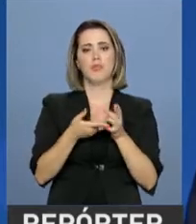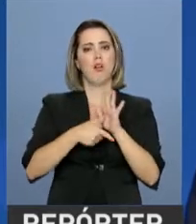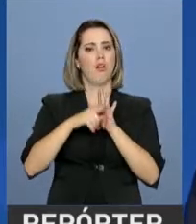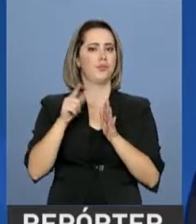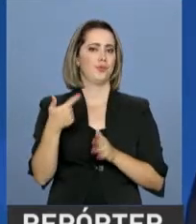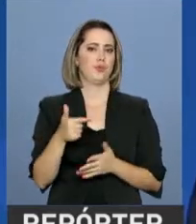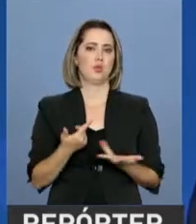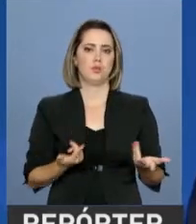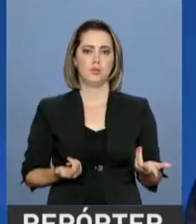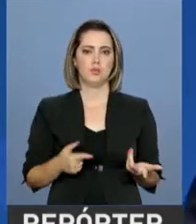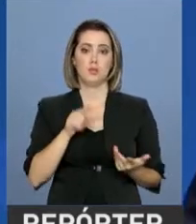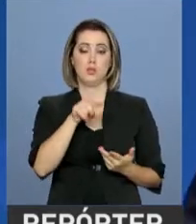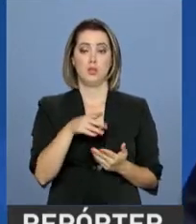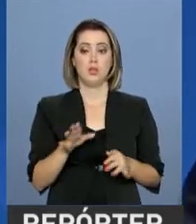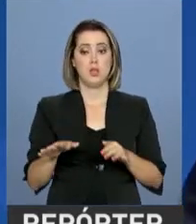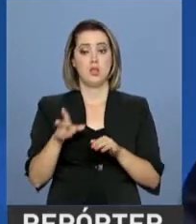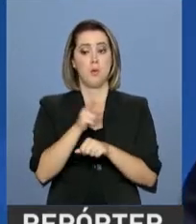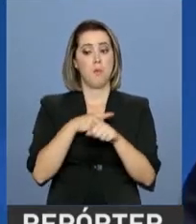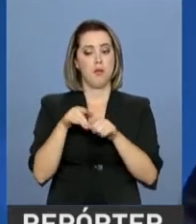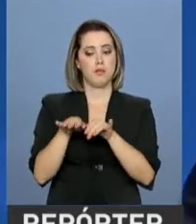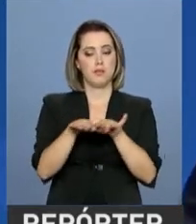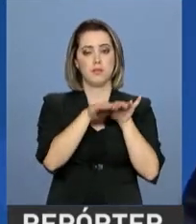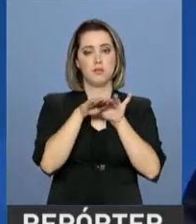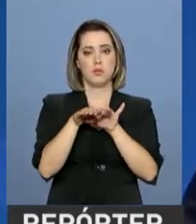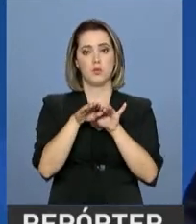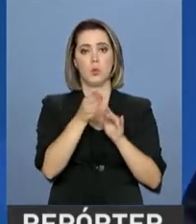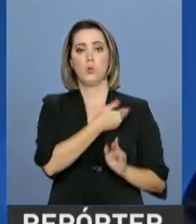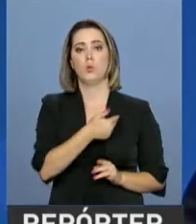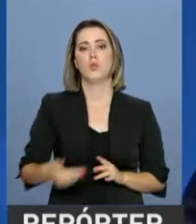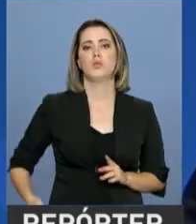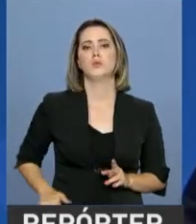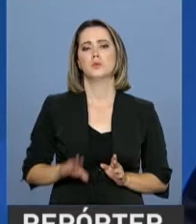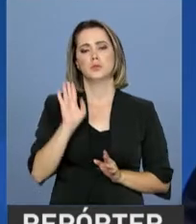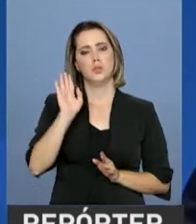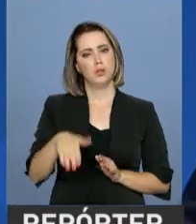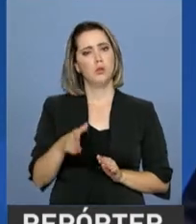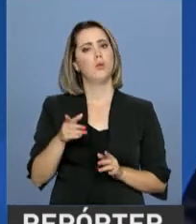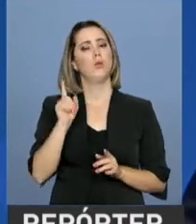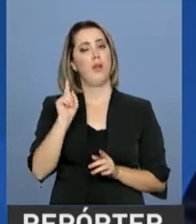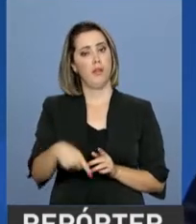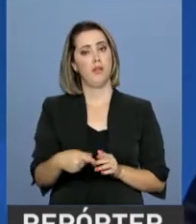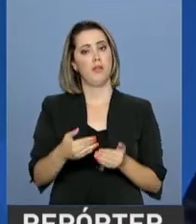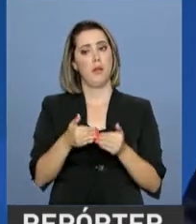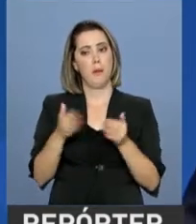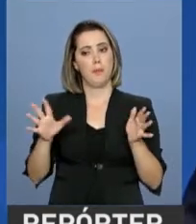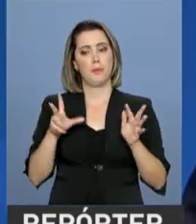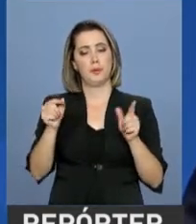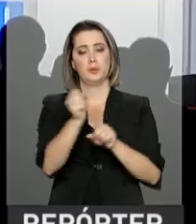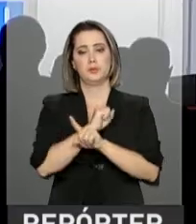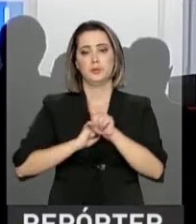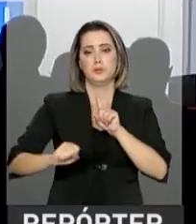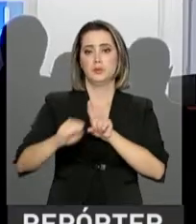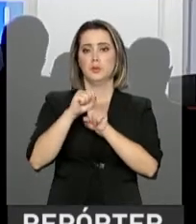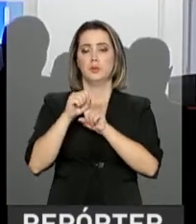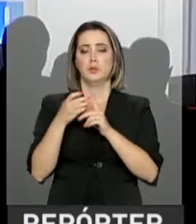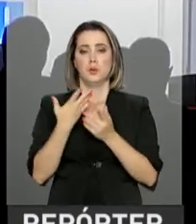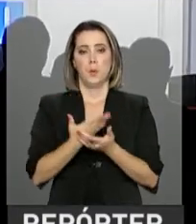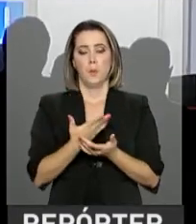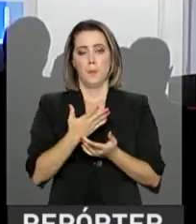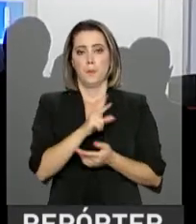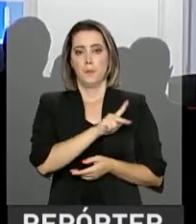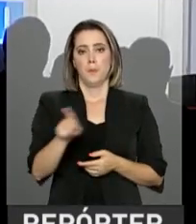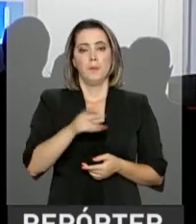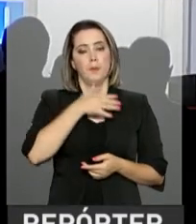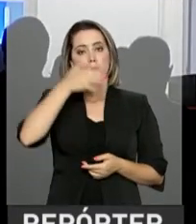em uma democracia governa-se com abertura para toda a sociedade segundo o presidente o